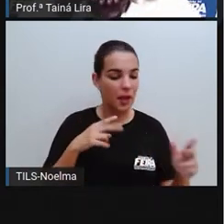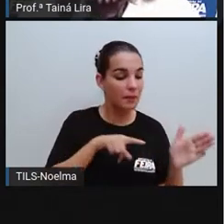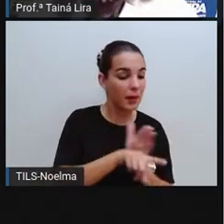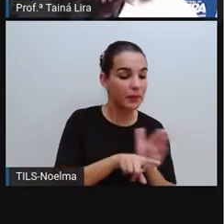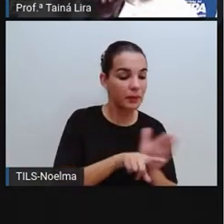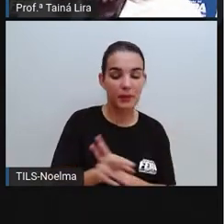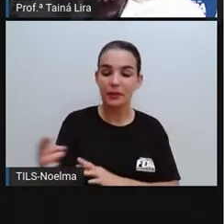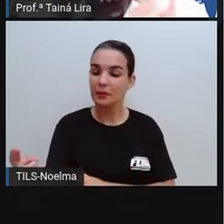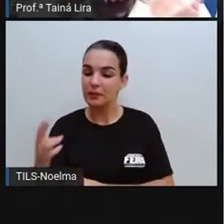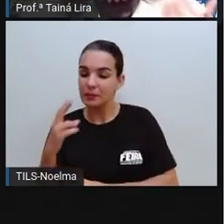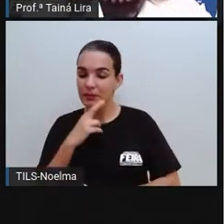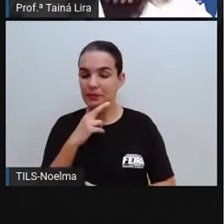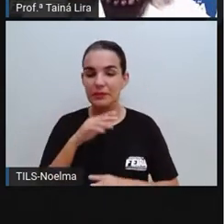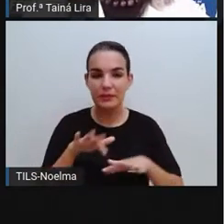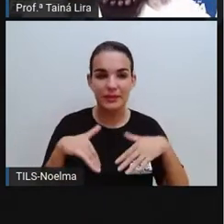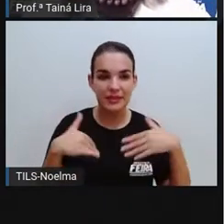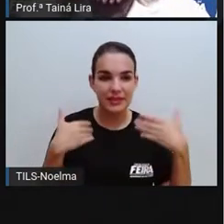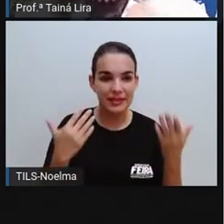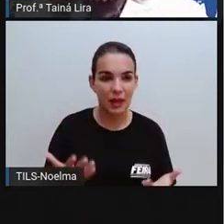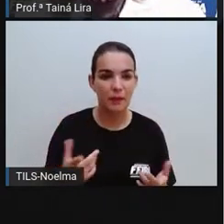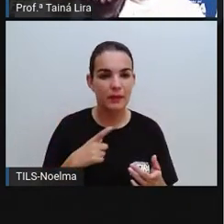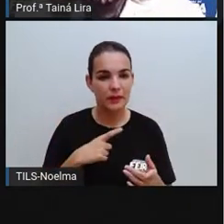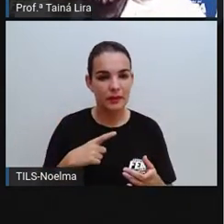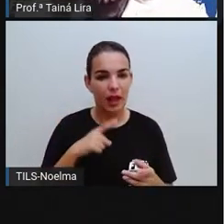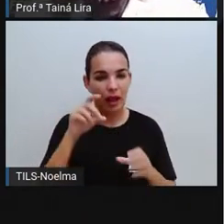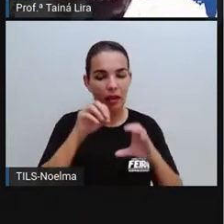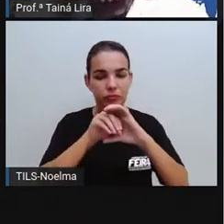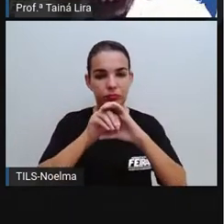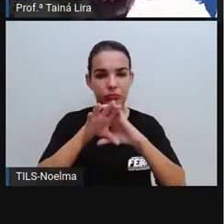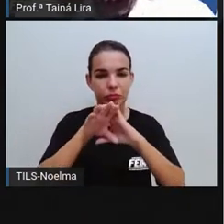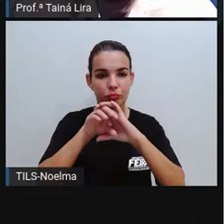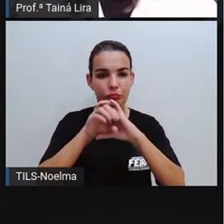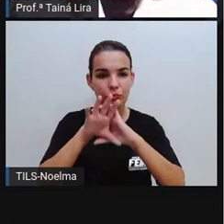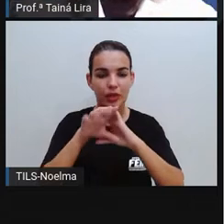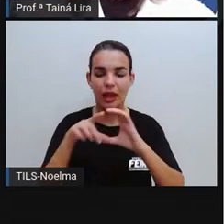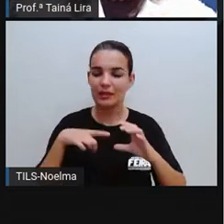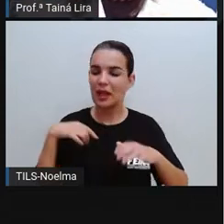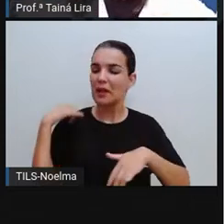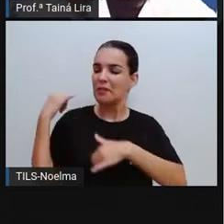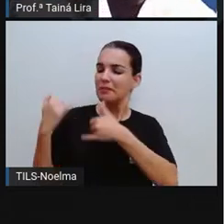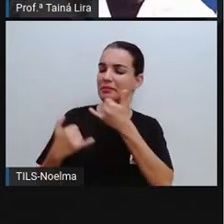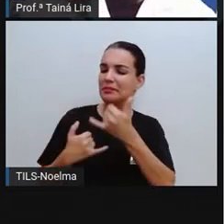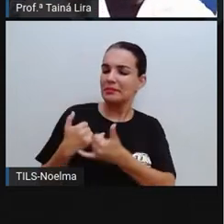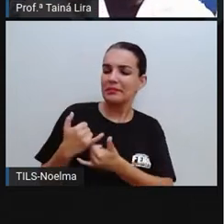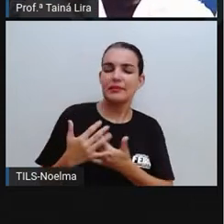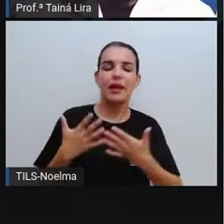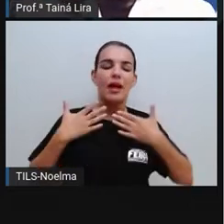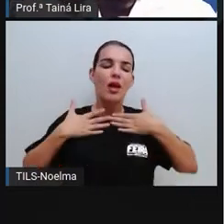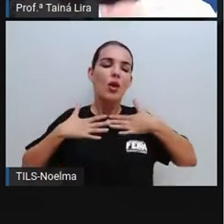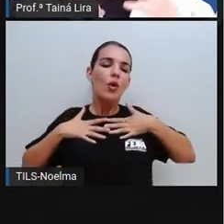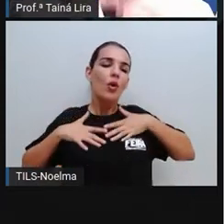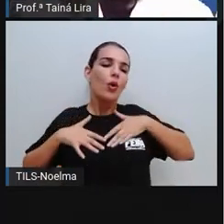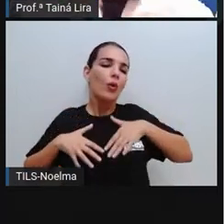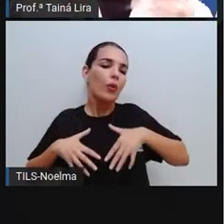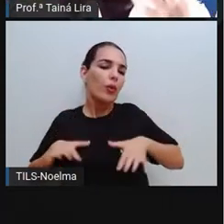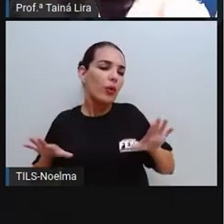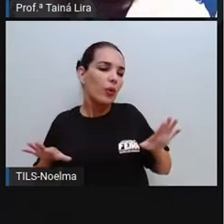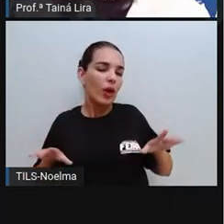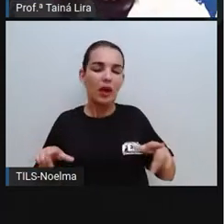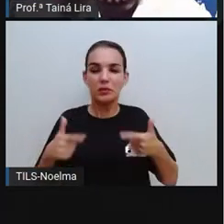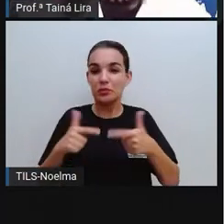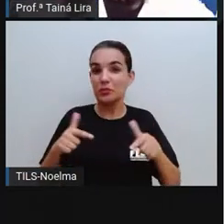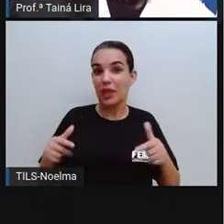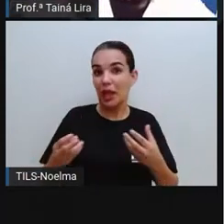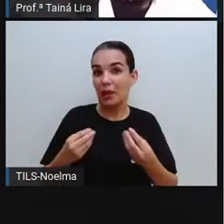no programa, Conversa com Bial, são de maneira mais descontraída, não são tão